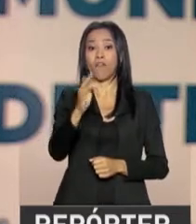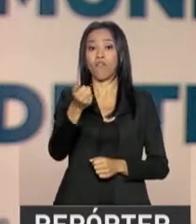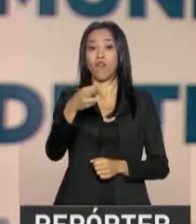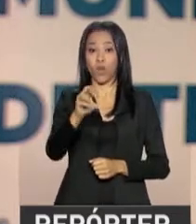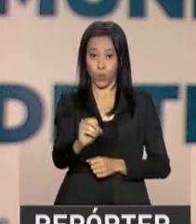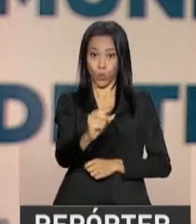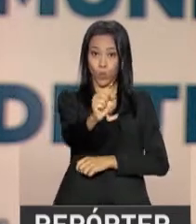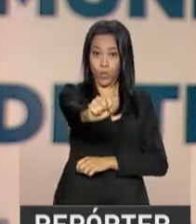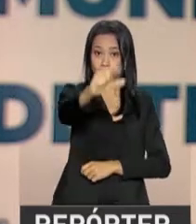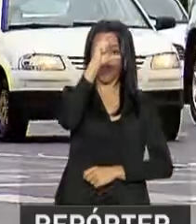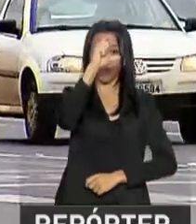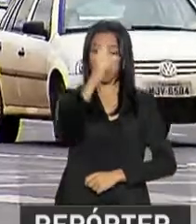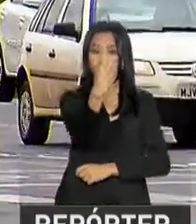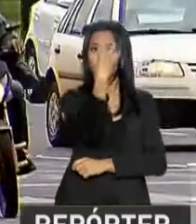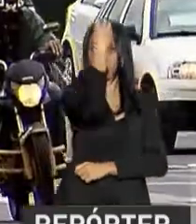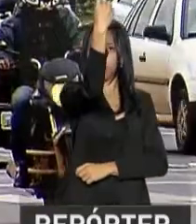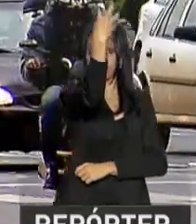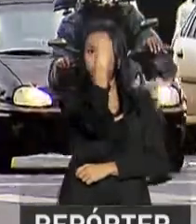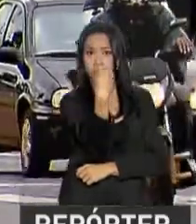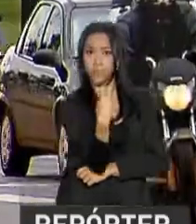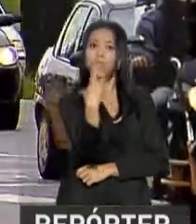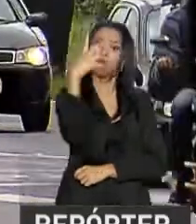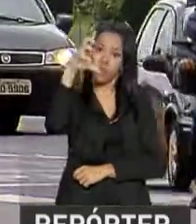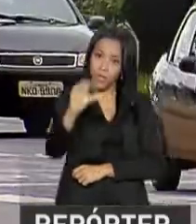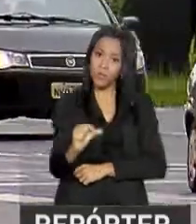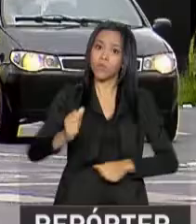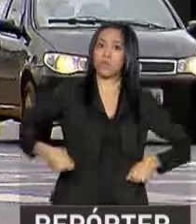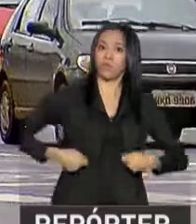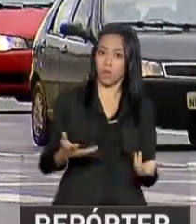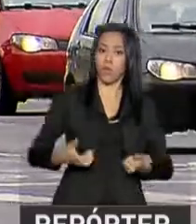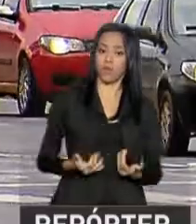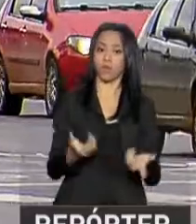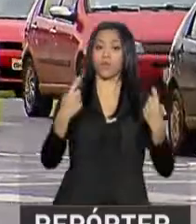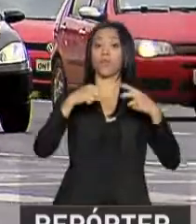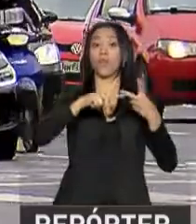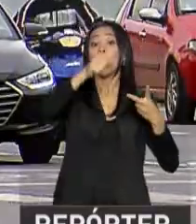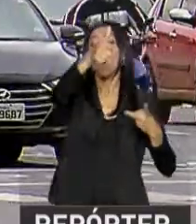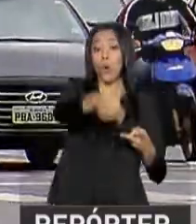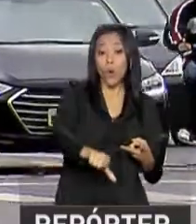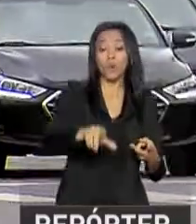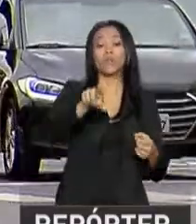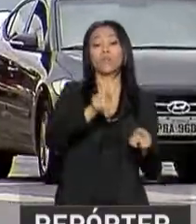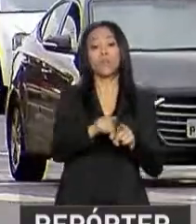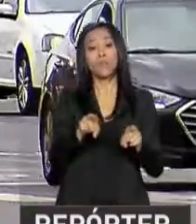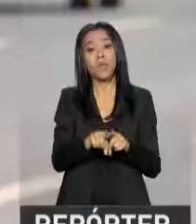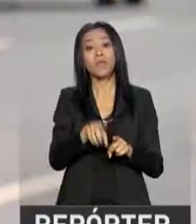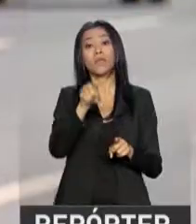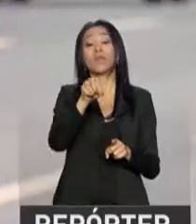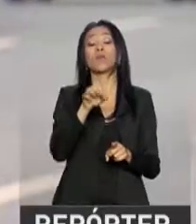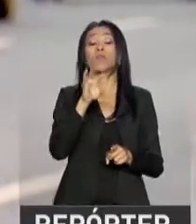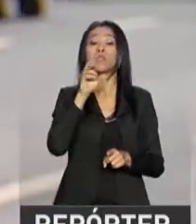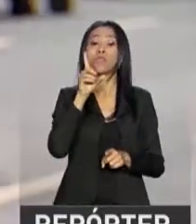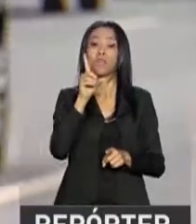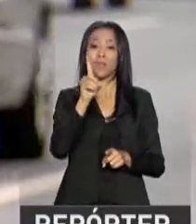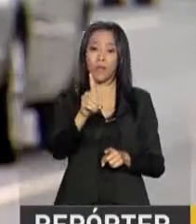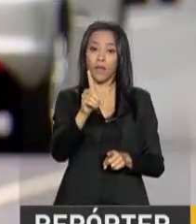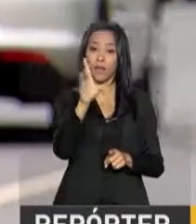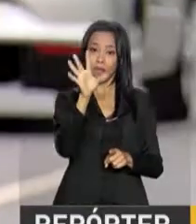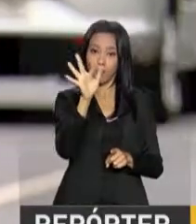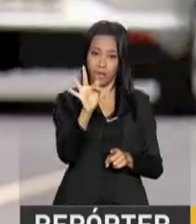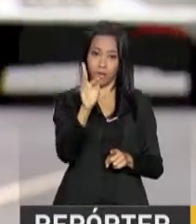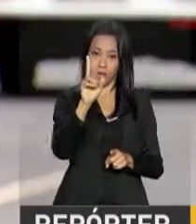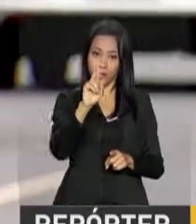50% dos custos outra questão em discussão é a municipalização dos detrans a meta do departamento